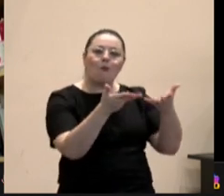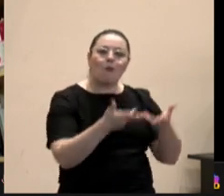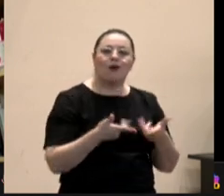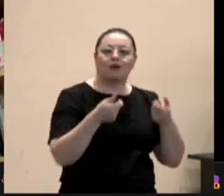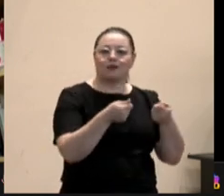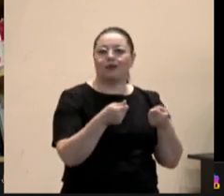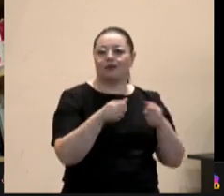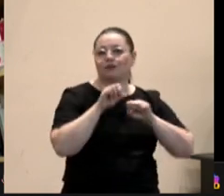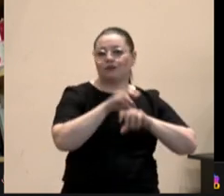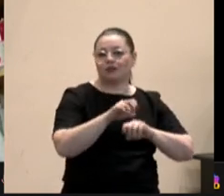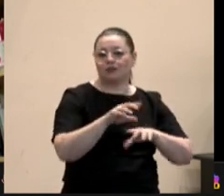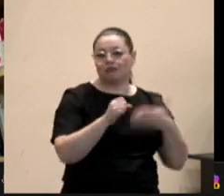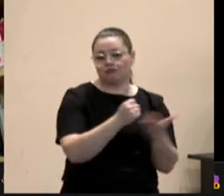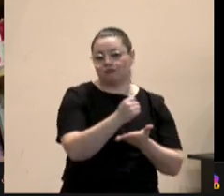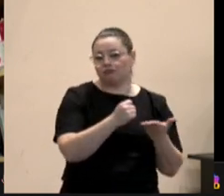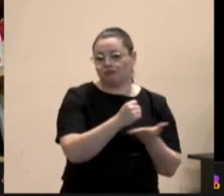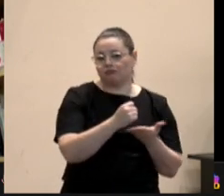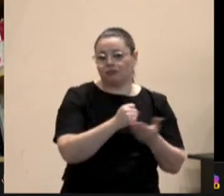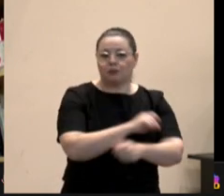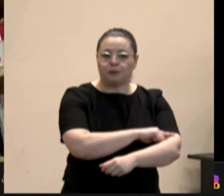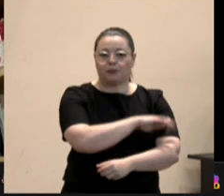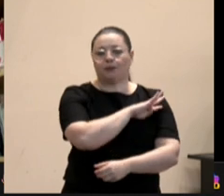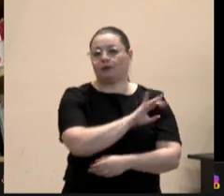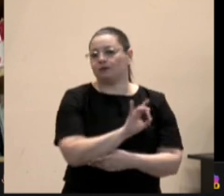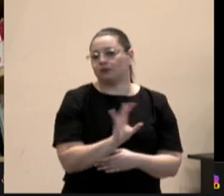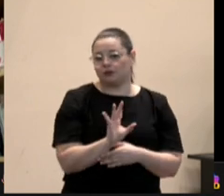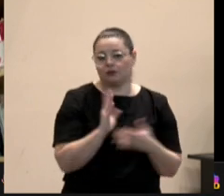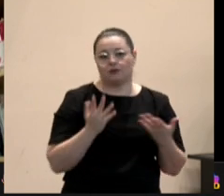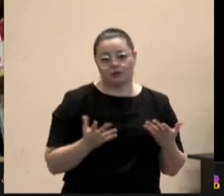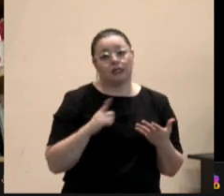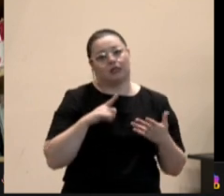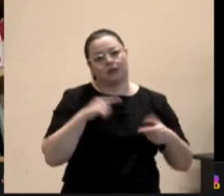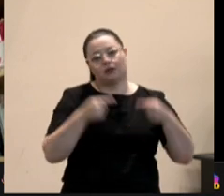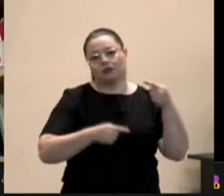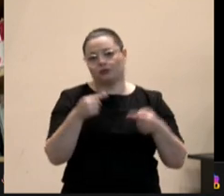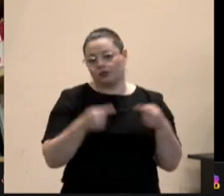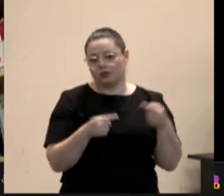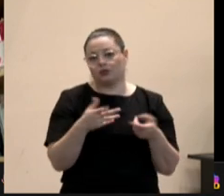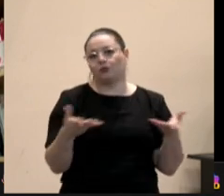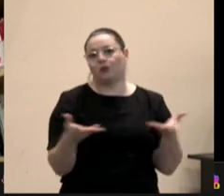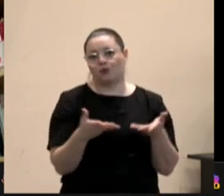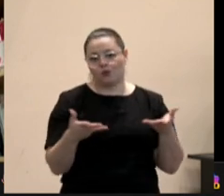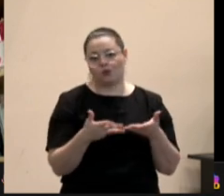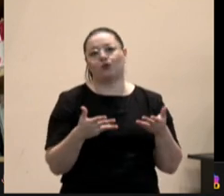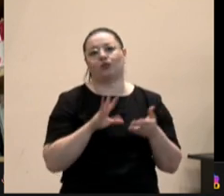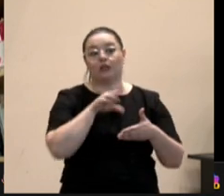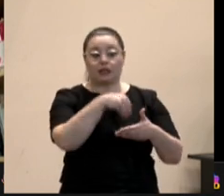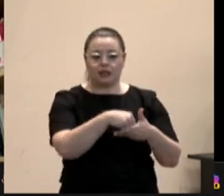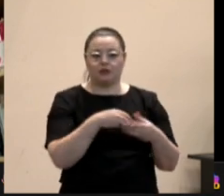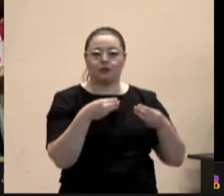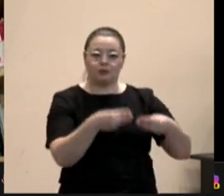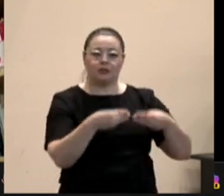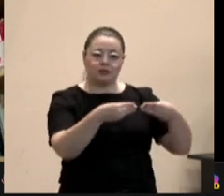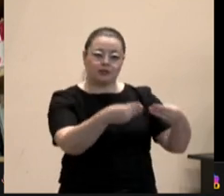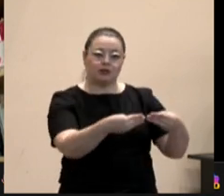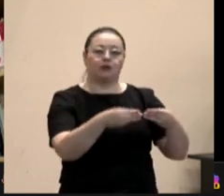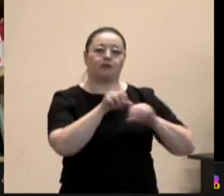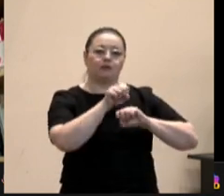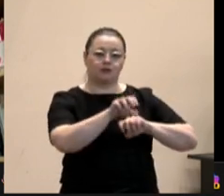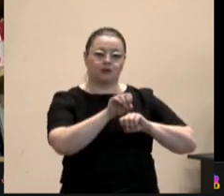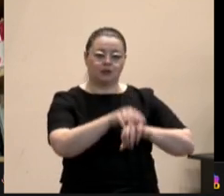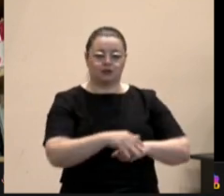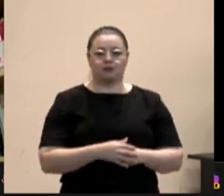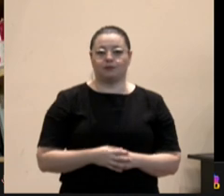da educação infantil, que estão sendo, inclusive, rediscutidos hoje no âmbito do Ministério da Educação, né? Bom,